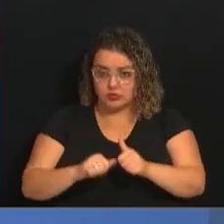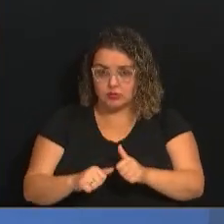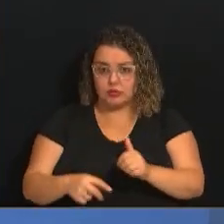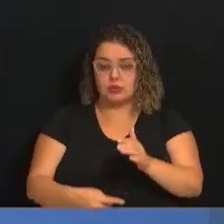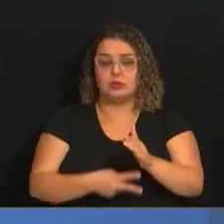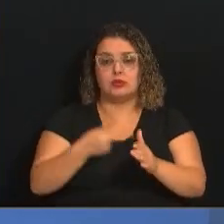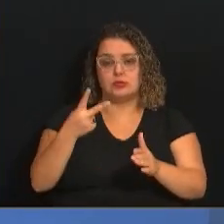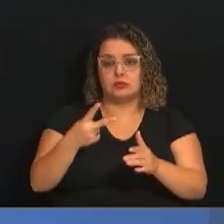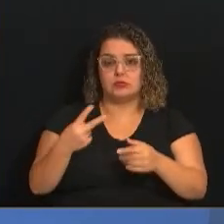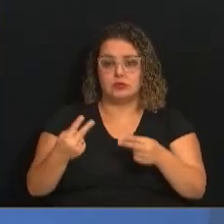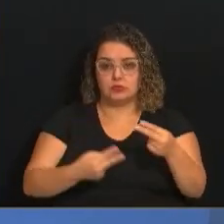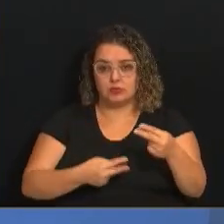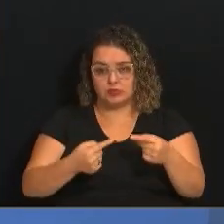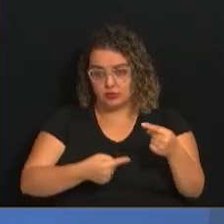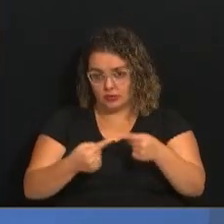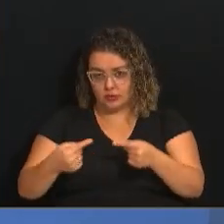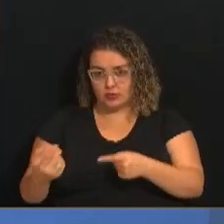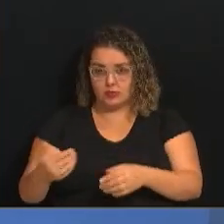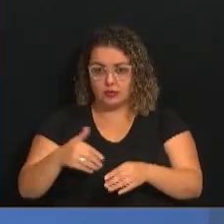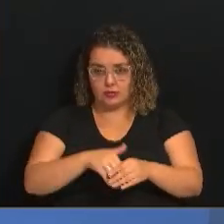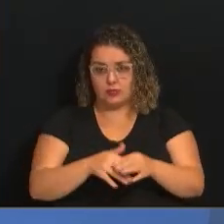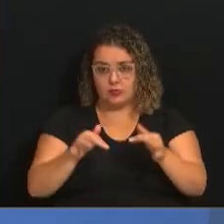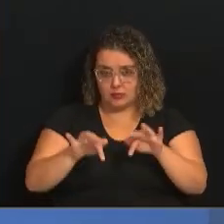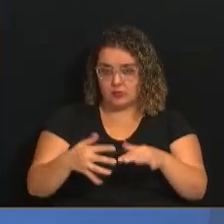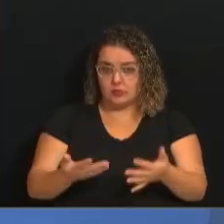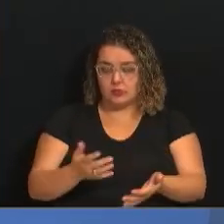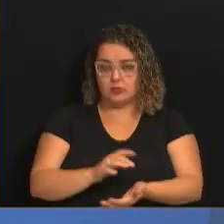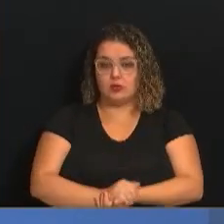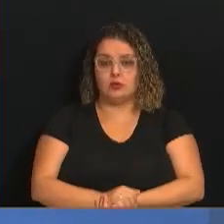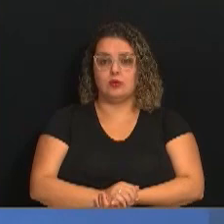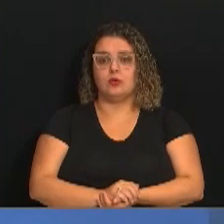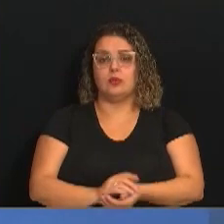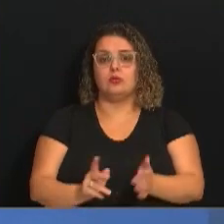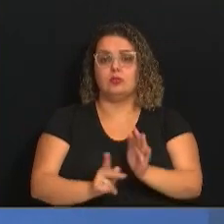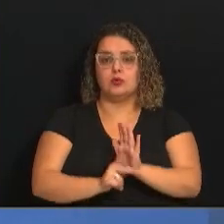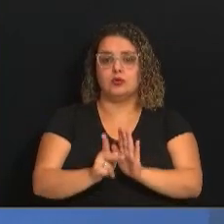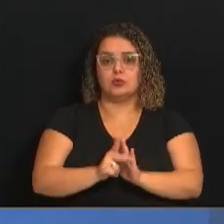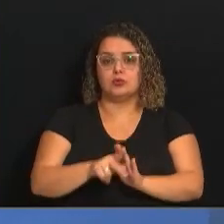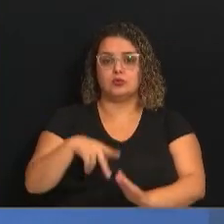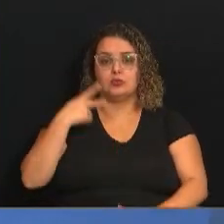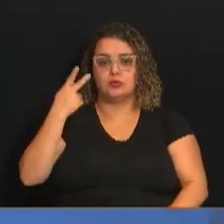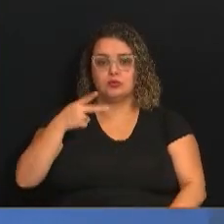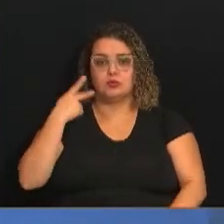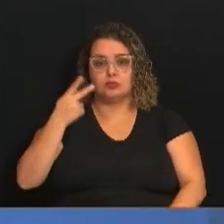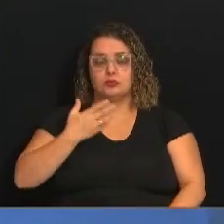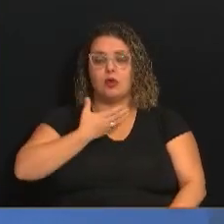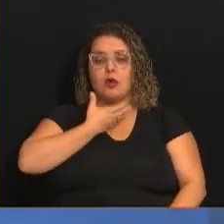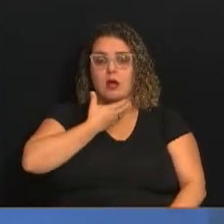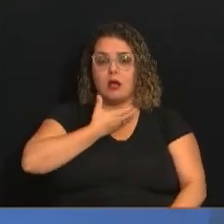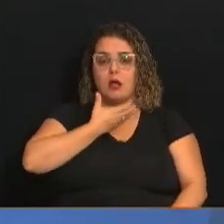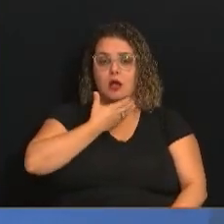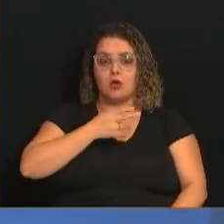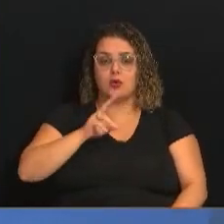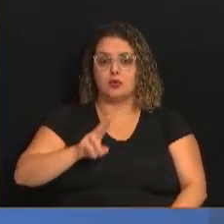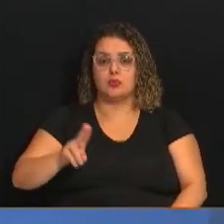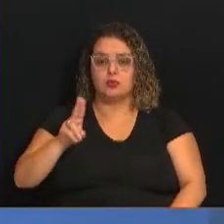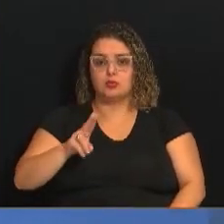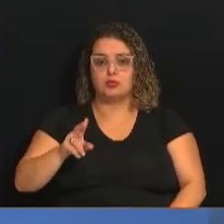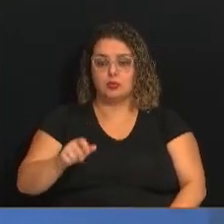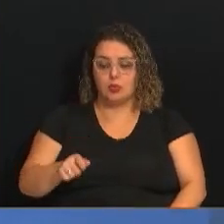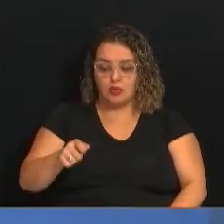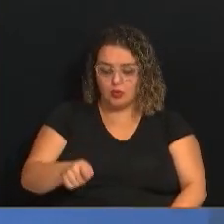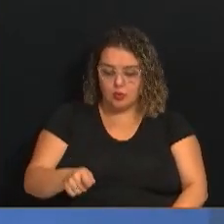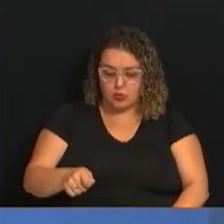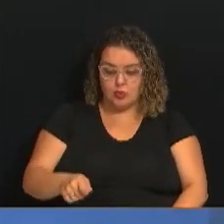segundo turno, ou seja, em votação final, o projeto do vereador Cáramo Luiz, que institui o uso da bengala verde